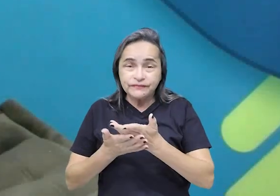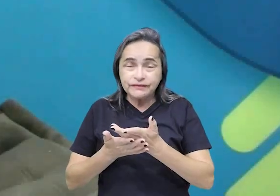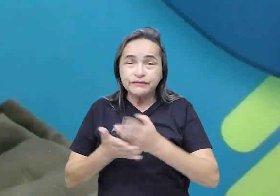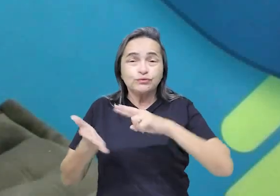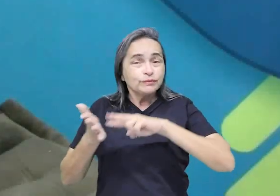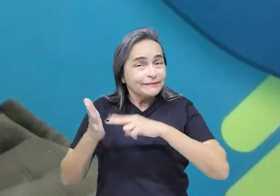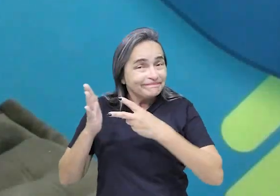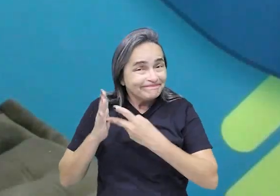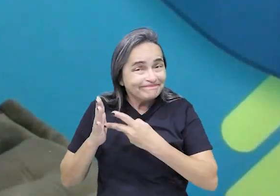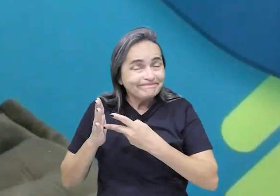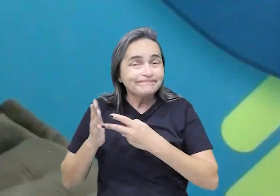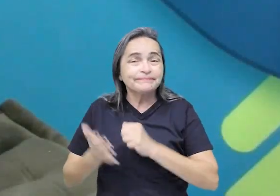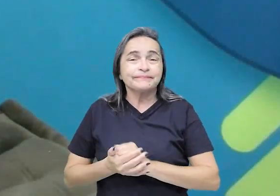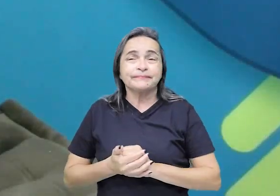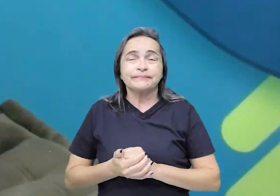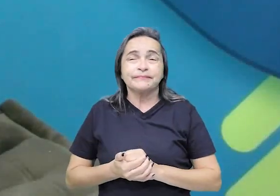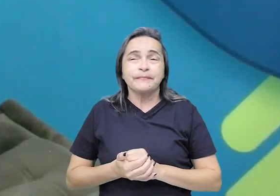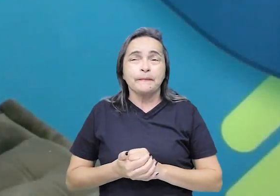né?